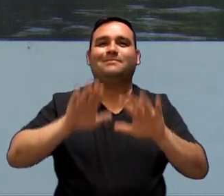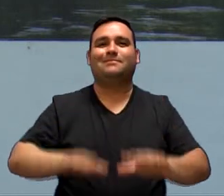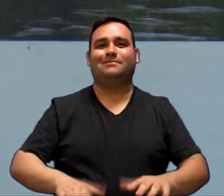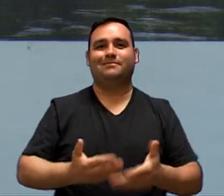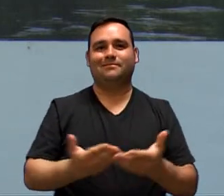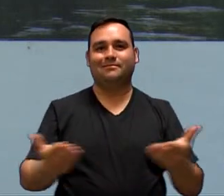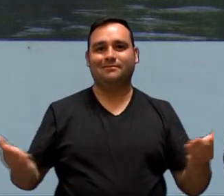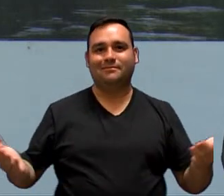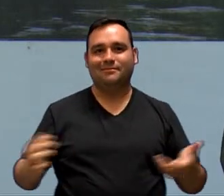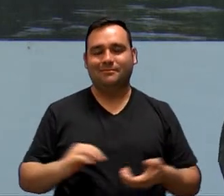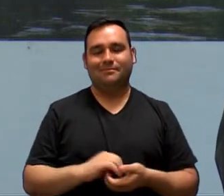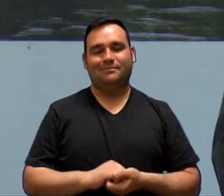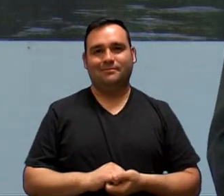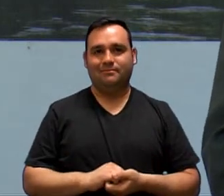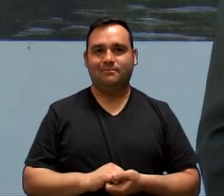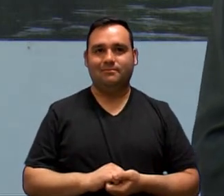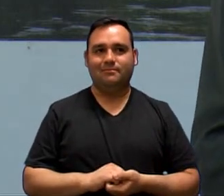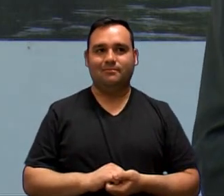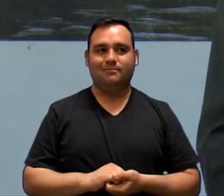tarde.